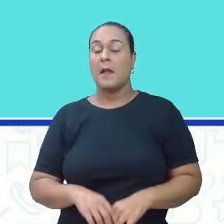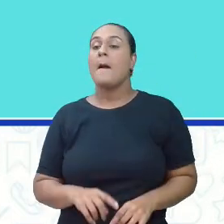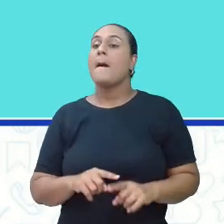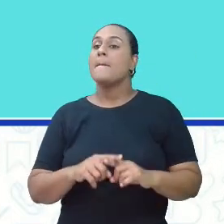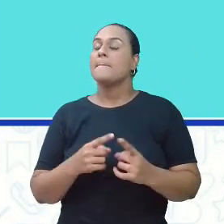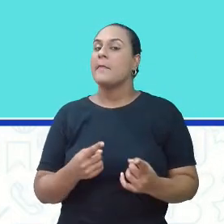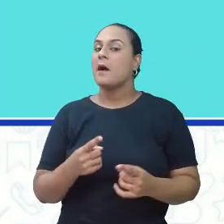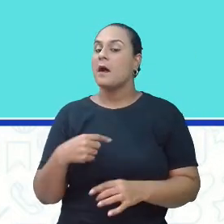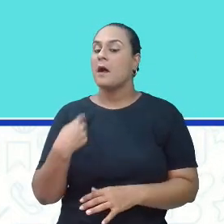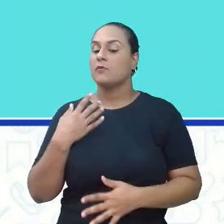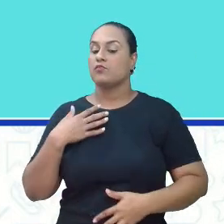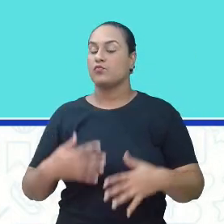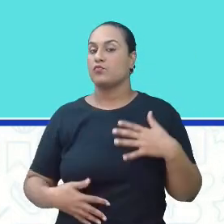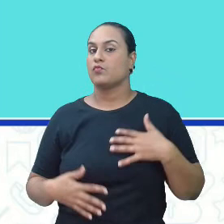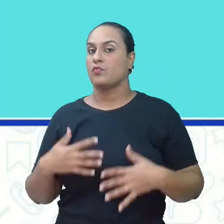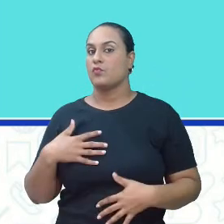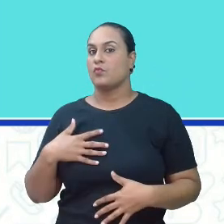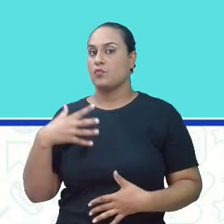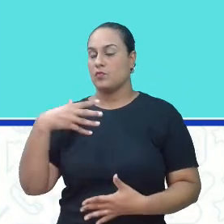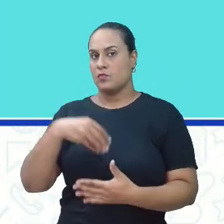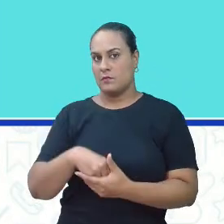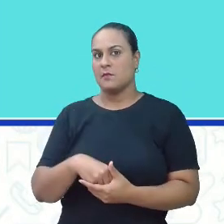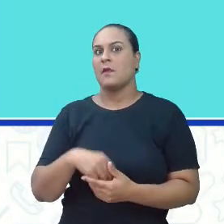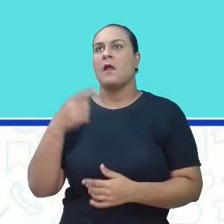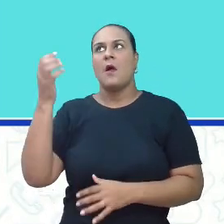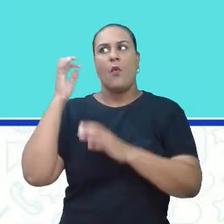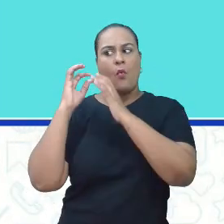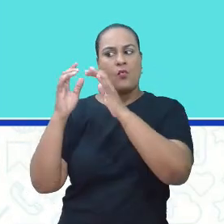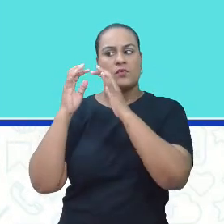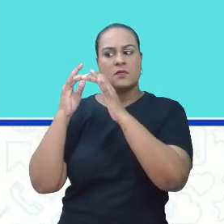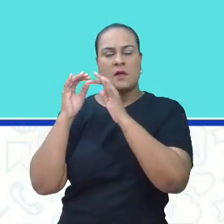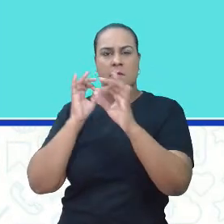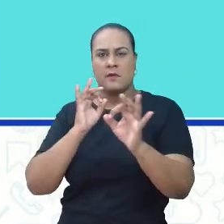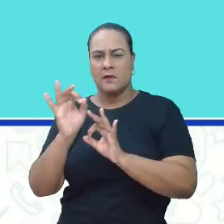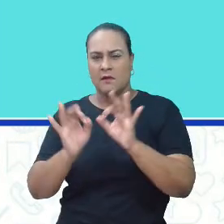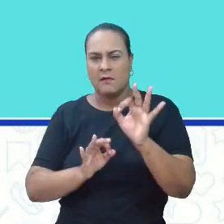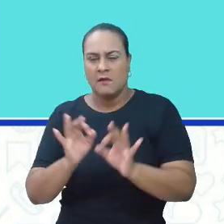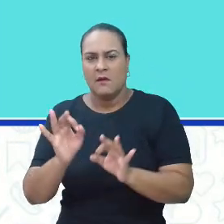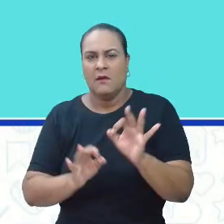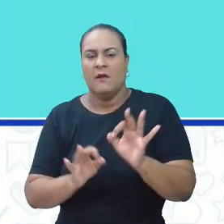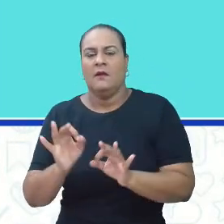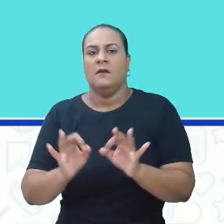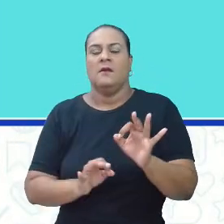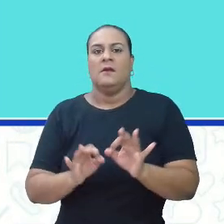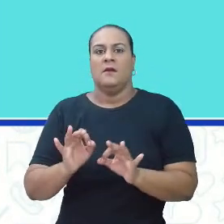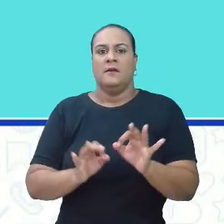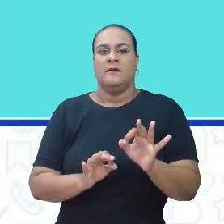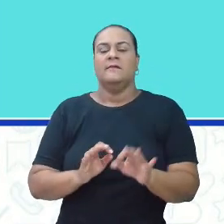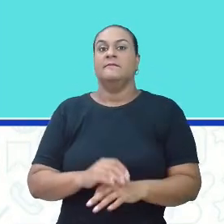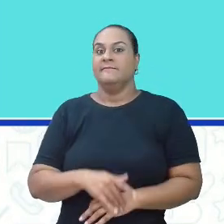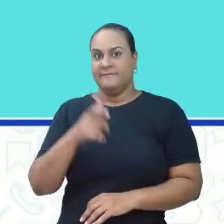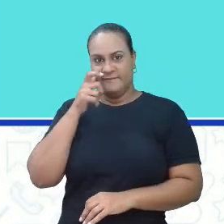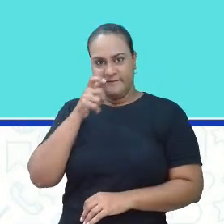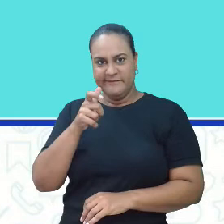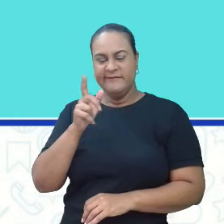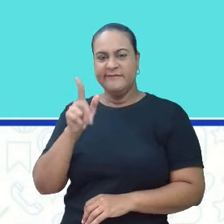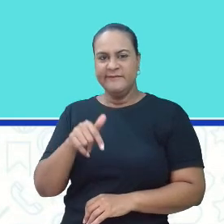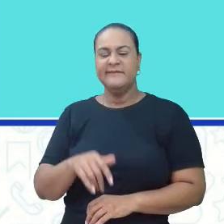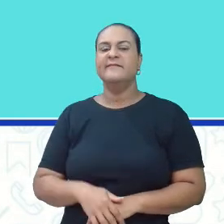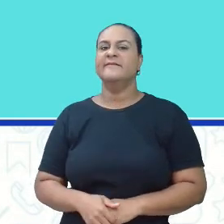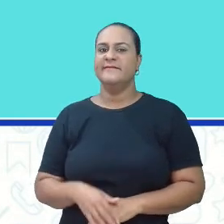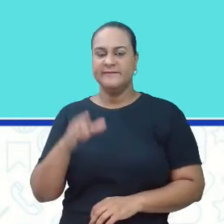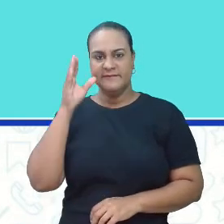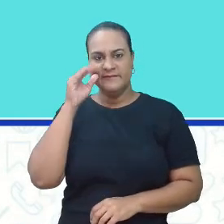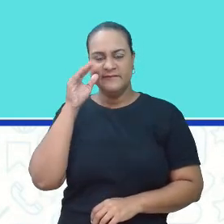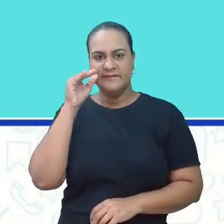que no nosso corpo é o cérebro que vai organizar, é ele quem vai colocar no lugar. Não é interessante? É uma